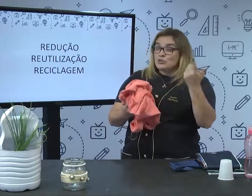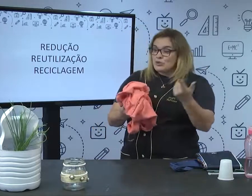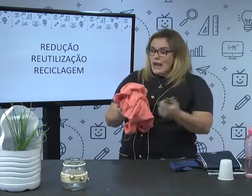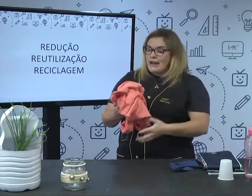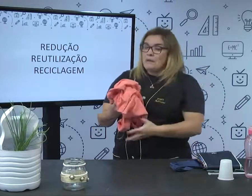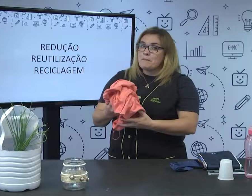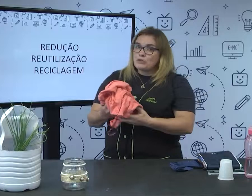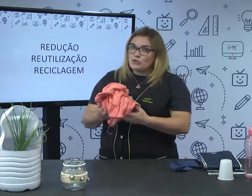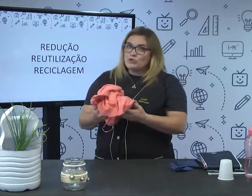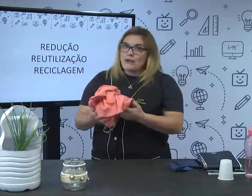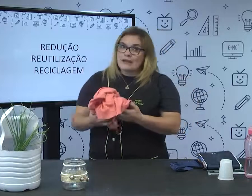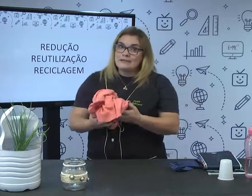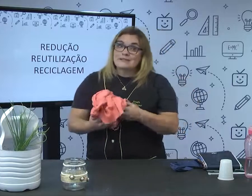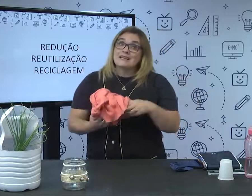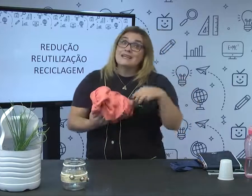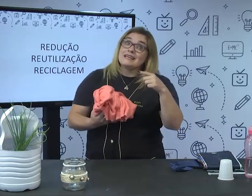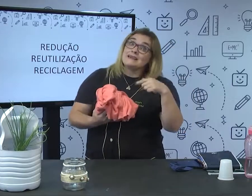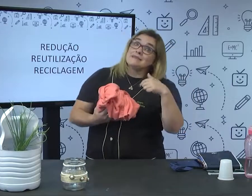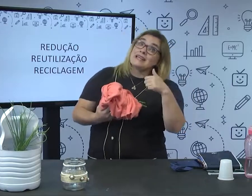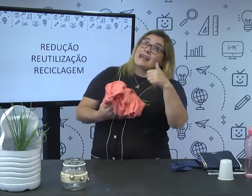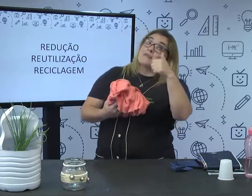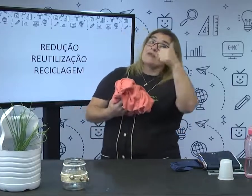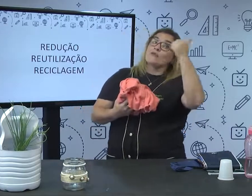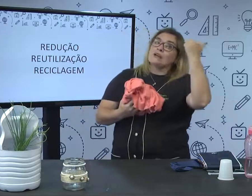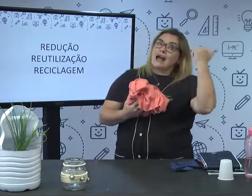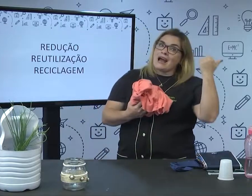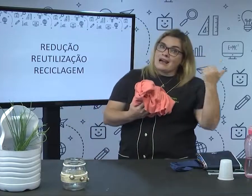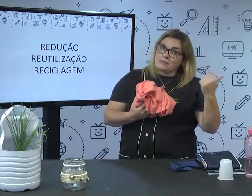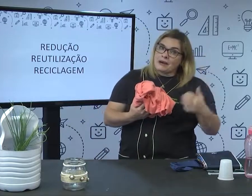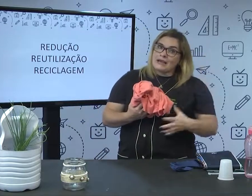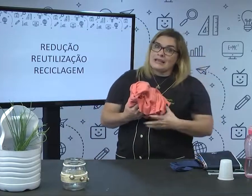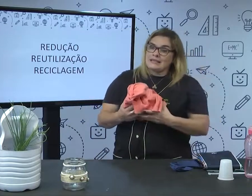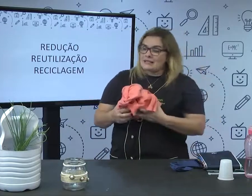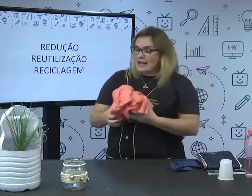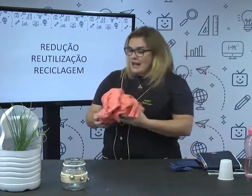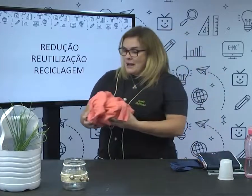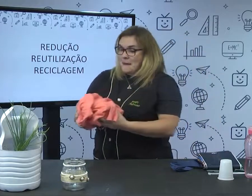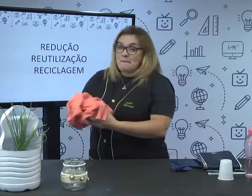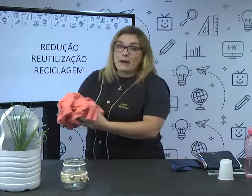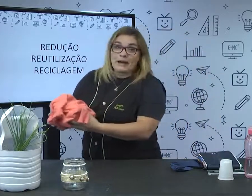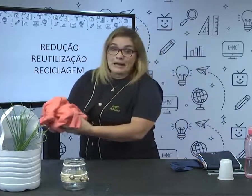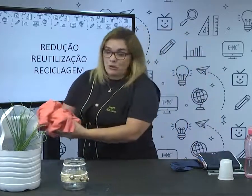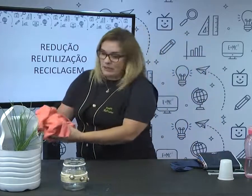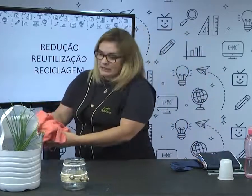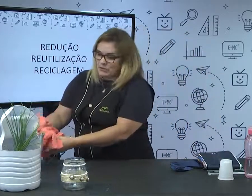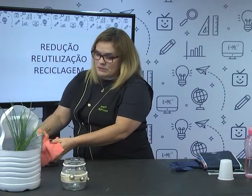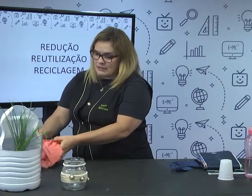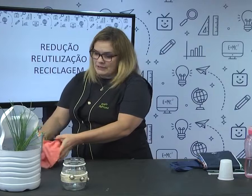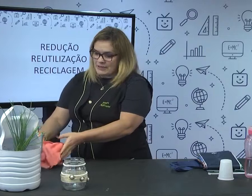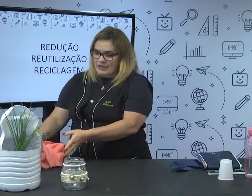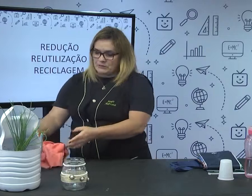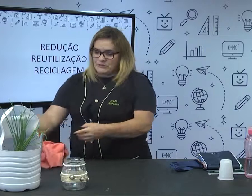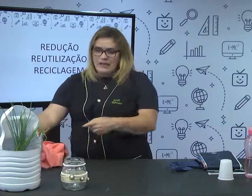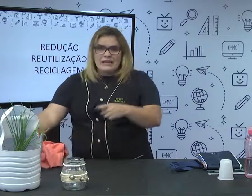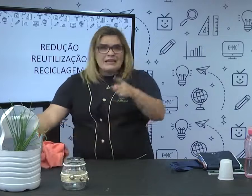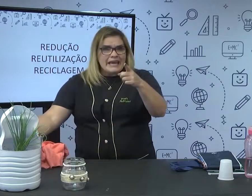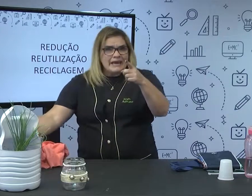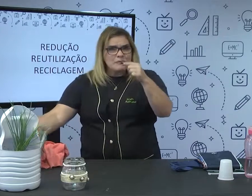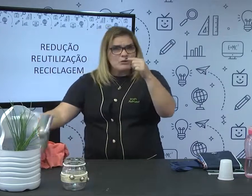assim durar muito mais e demorar para ir lá para o aterro